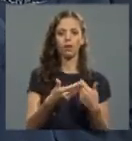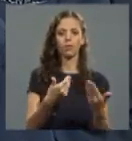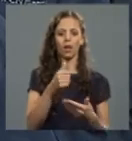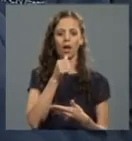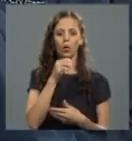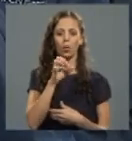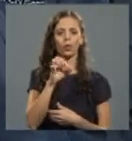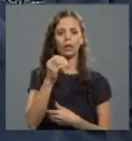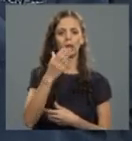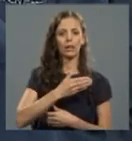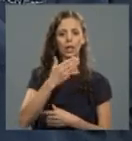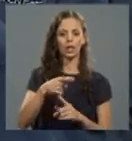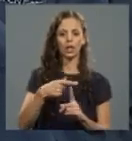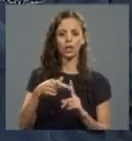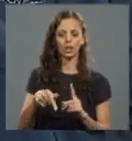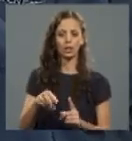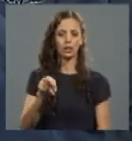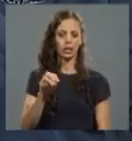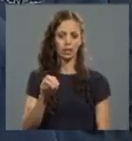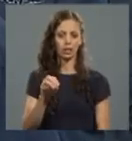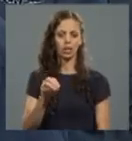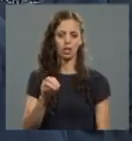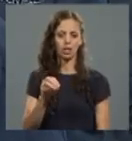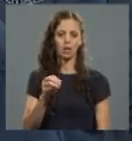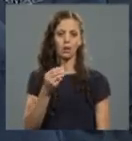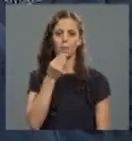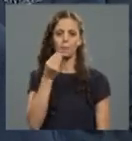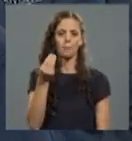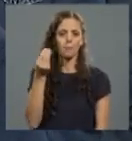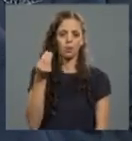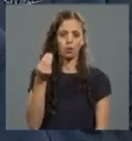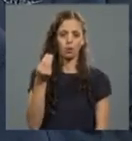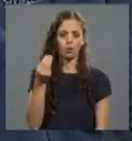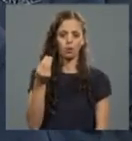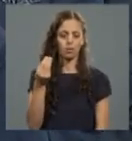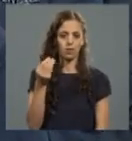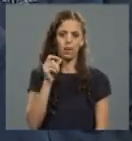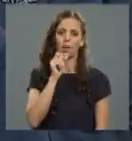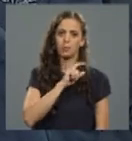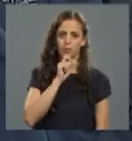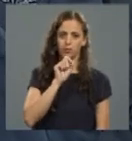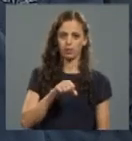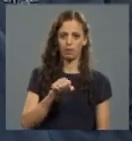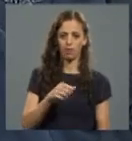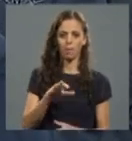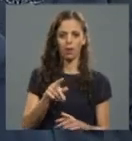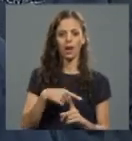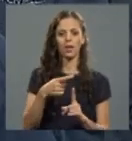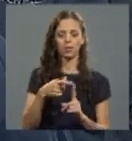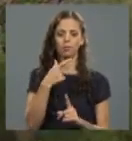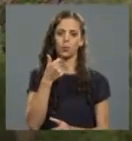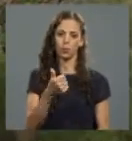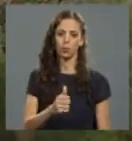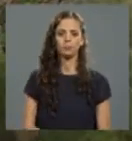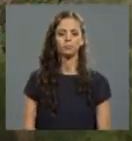80 dias, este ano foram 30. Portanto, melhor é possível, mas este ano foi muito